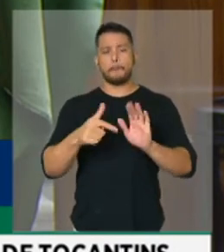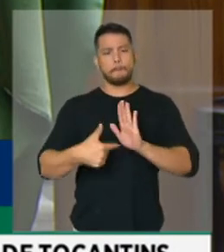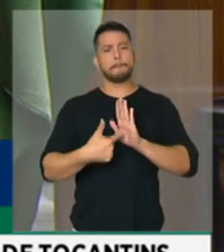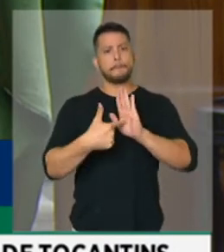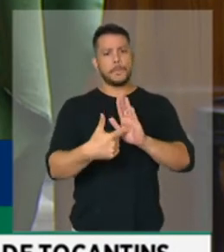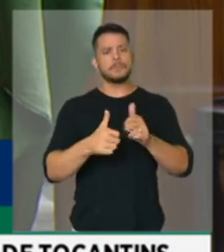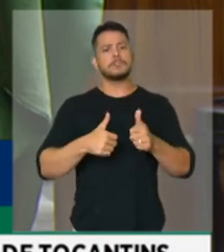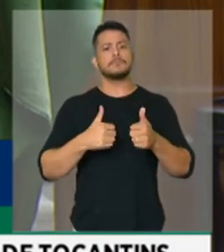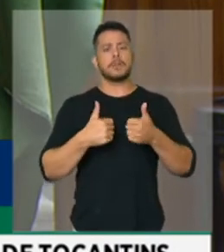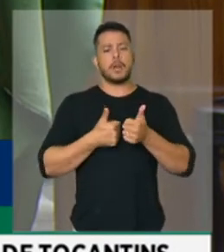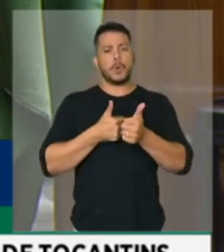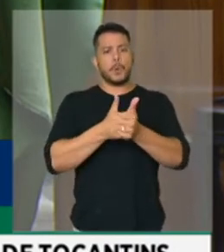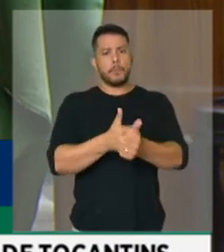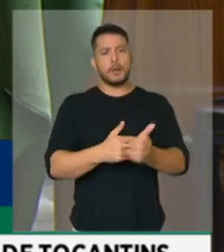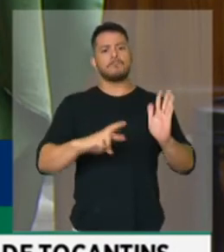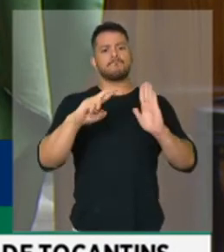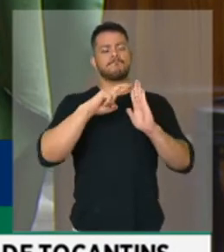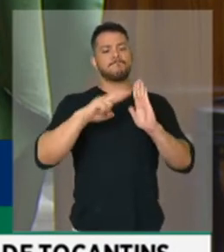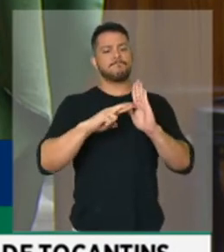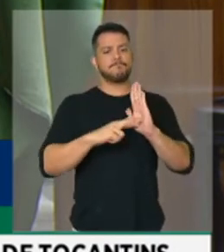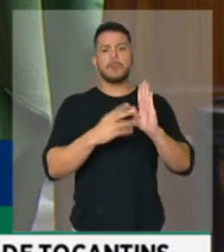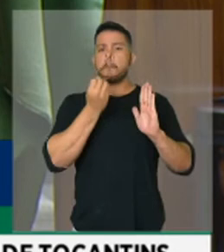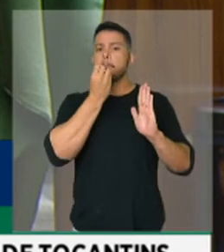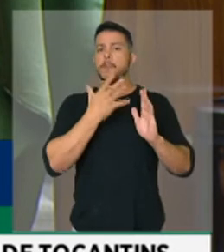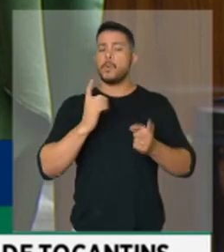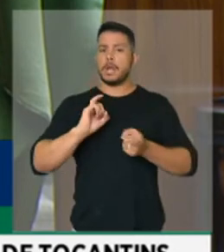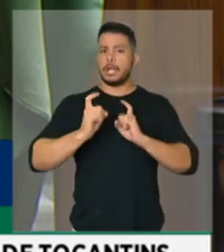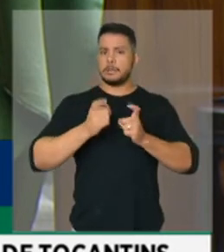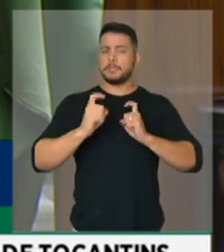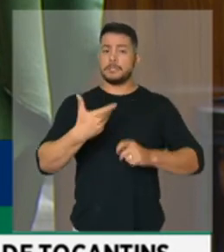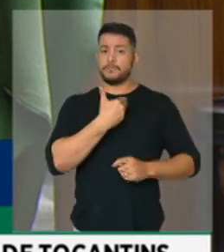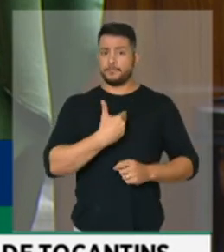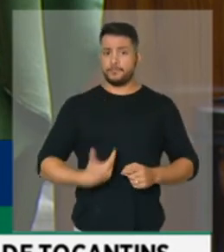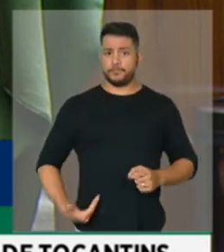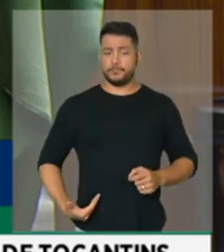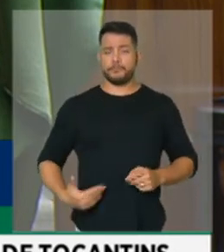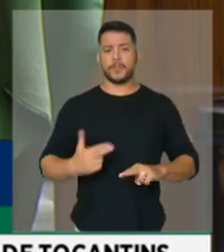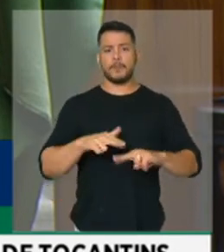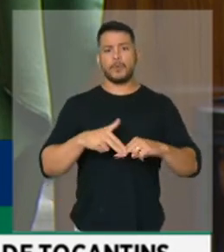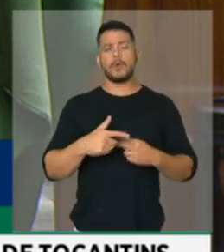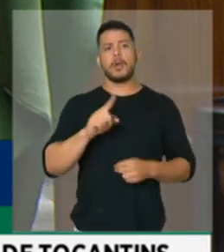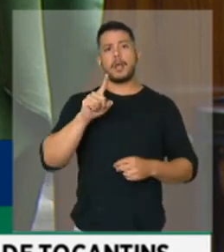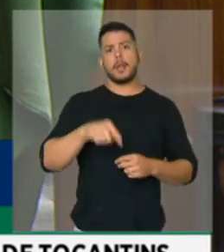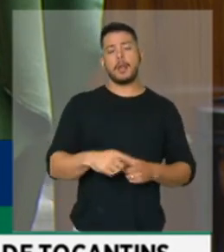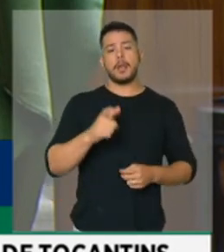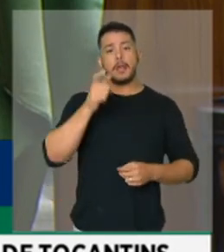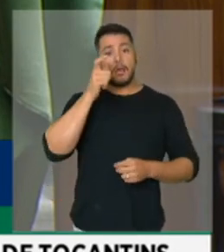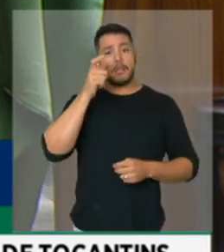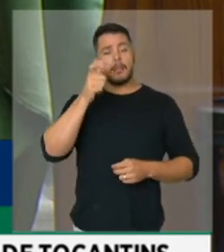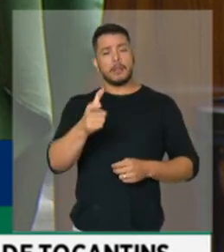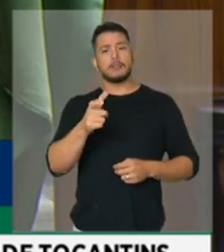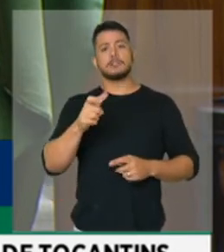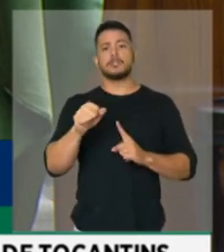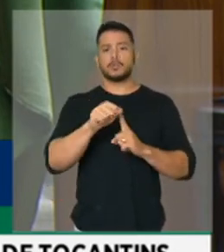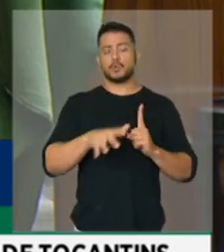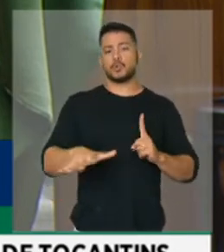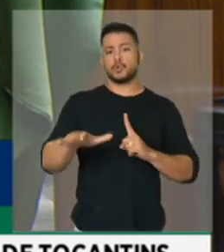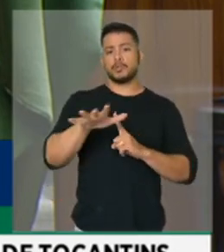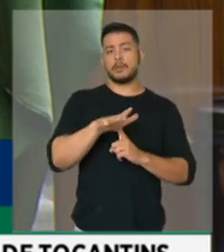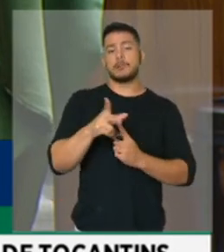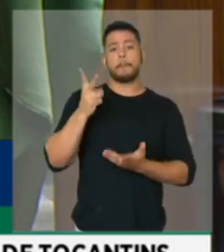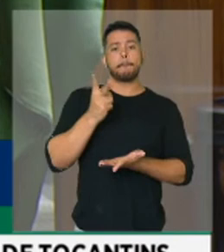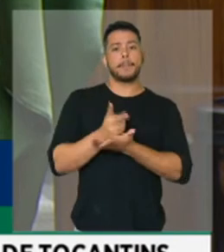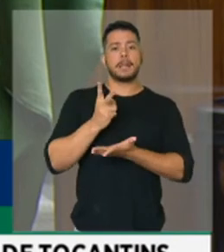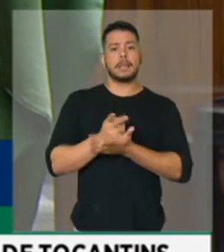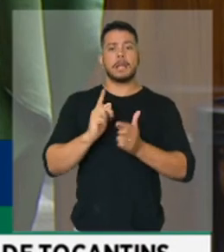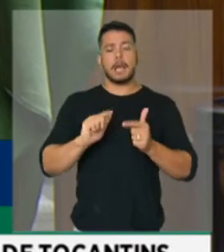constitucionais de boa administração pública, tendo em vista o interesse social predominante na manutenção de tais atos